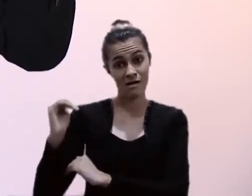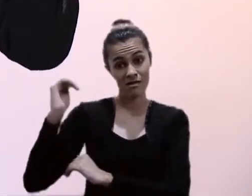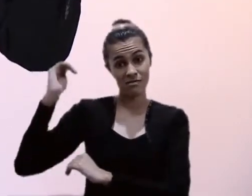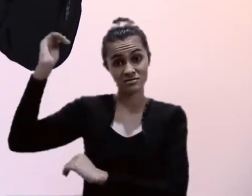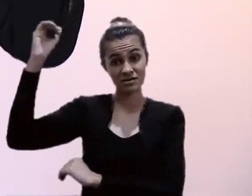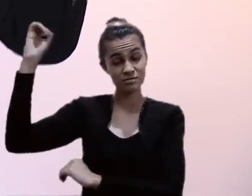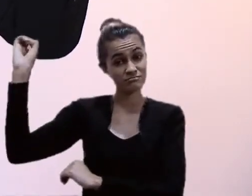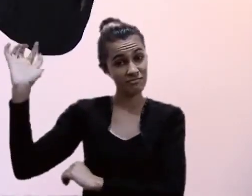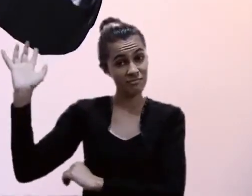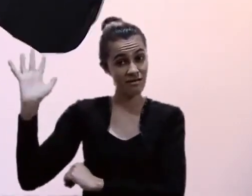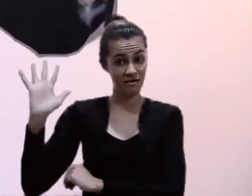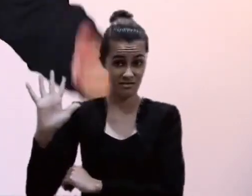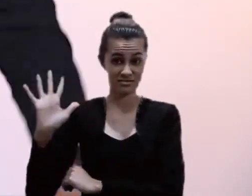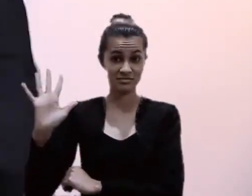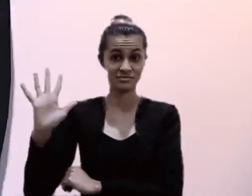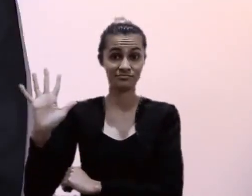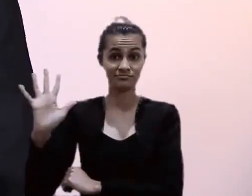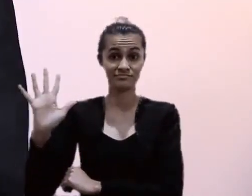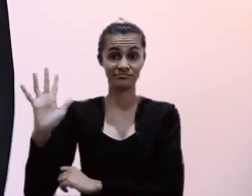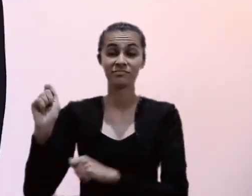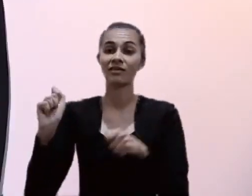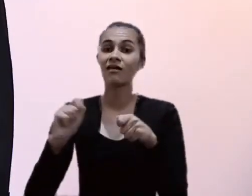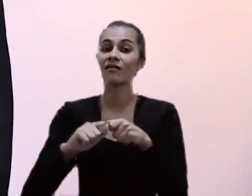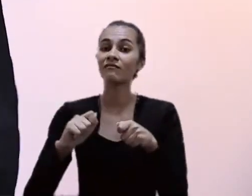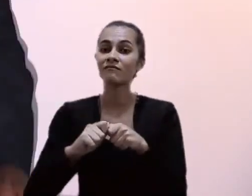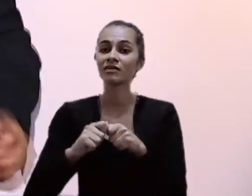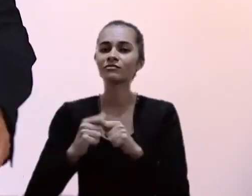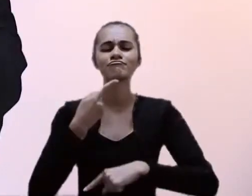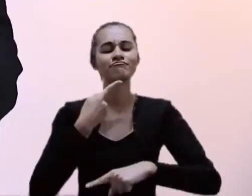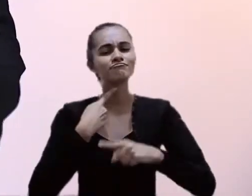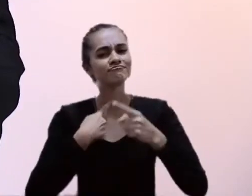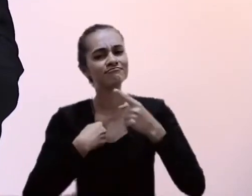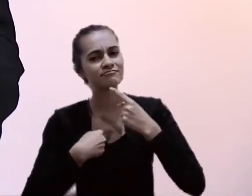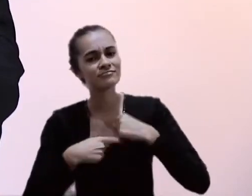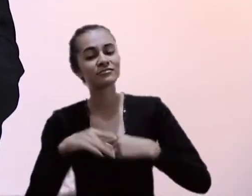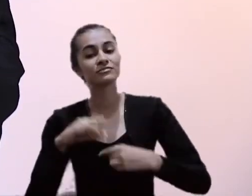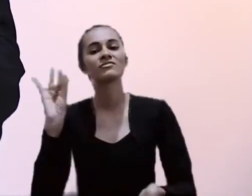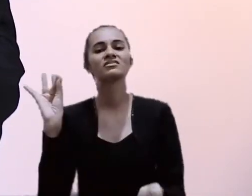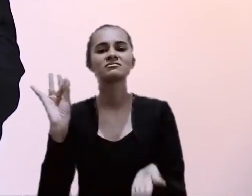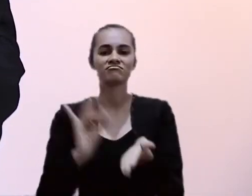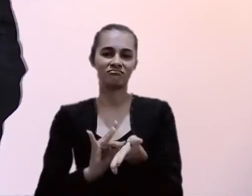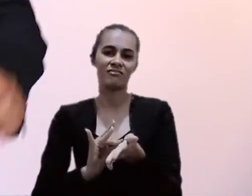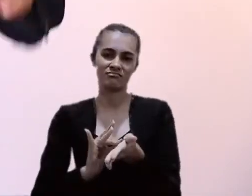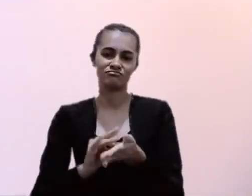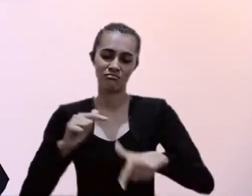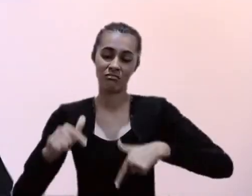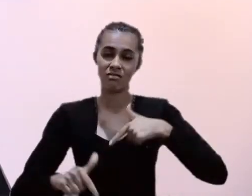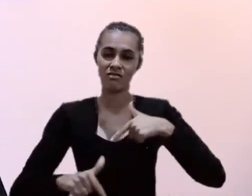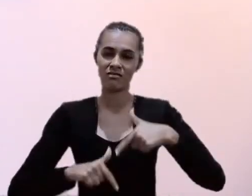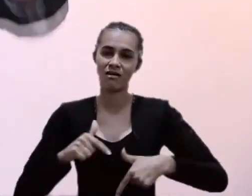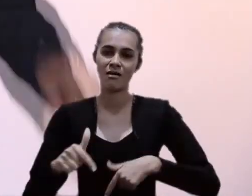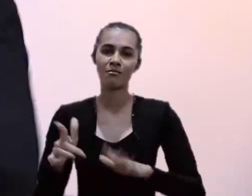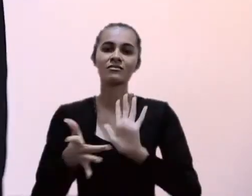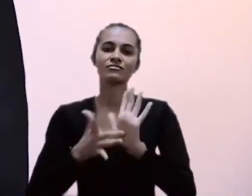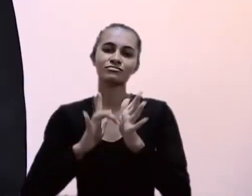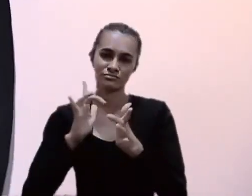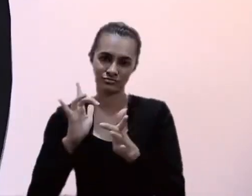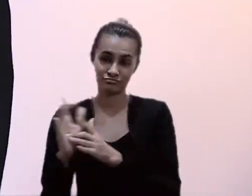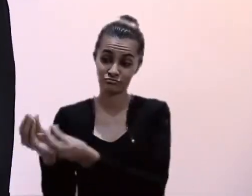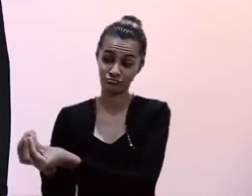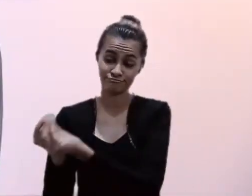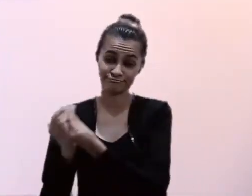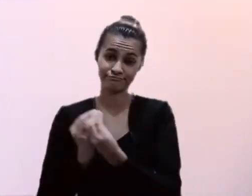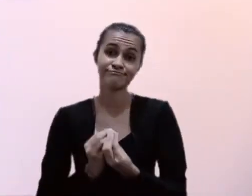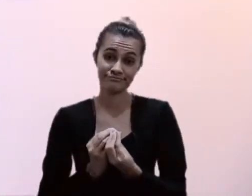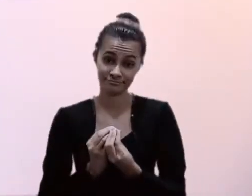fazendo de maneira desinteressada o trabalho que Jesus ordenou. O trabalho de amar o meu próximo.